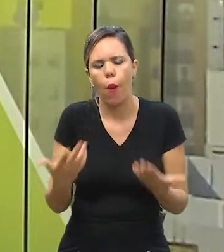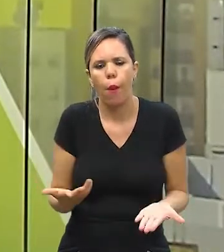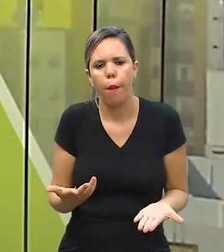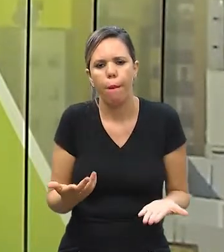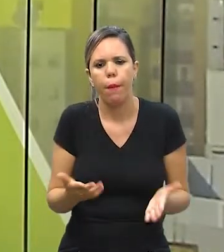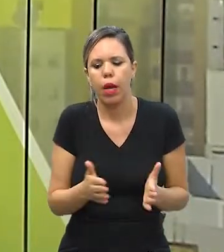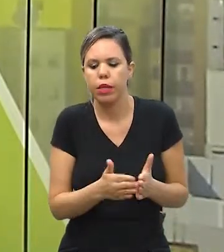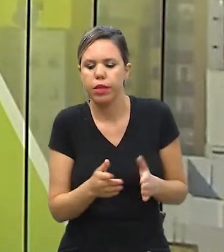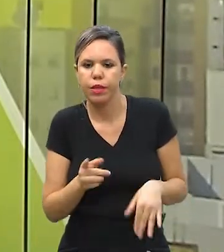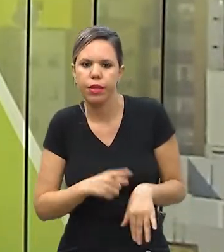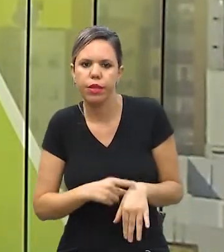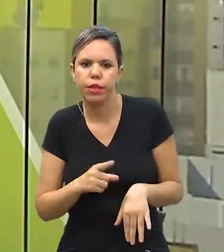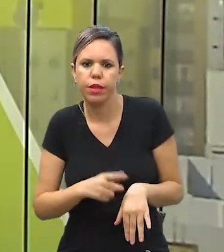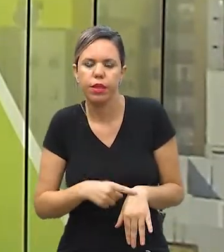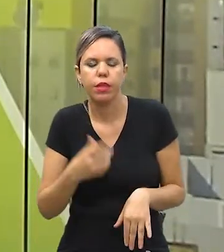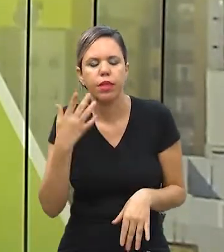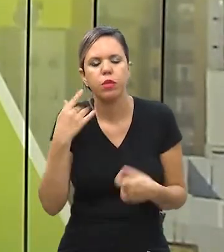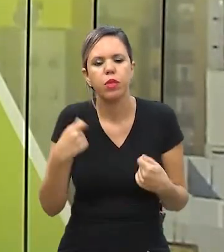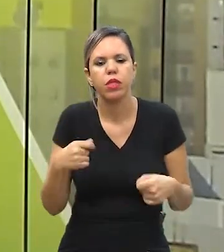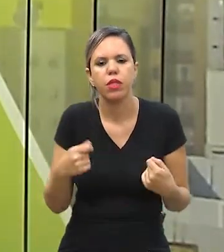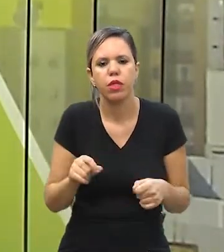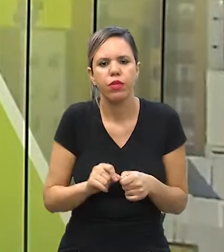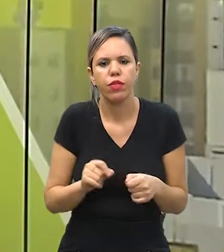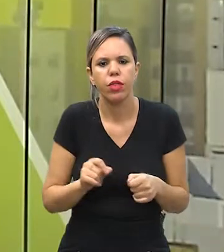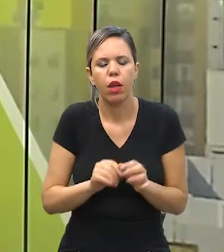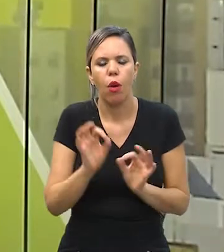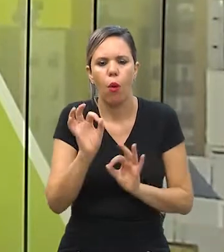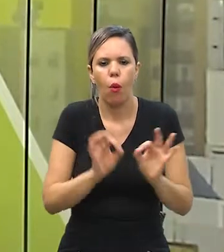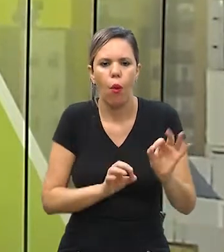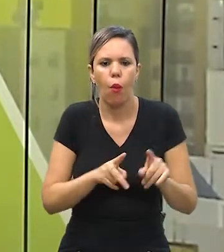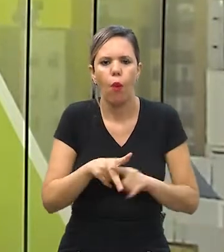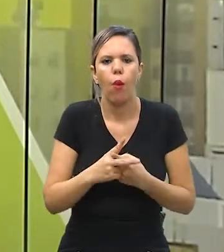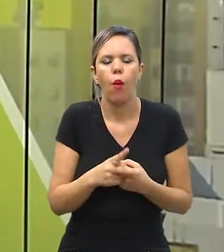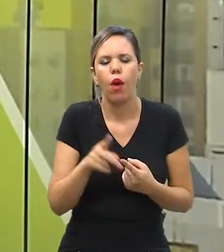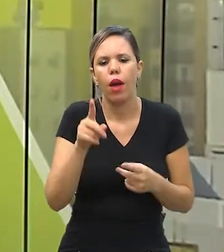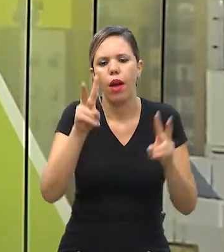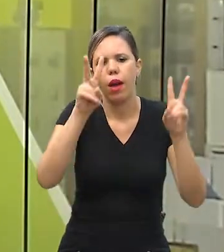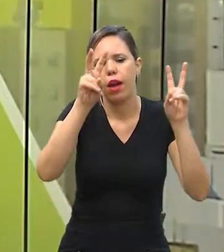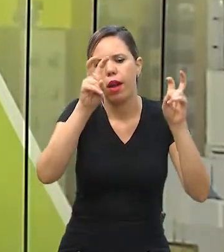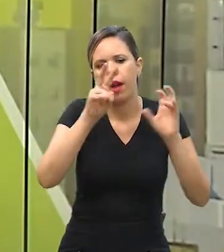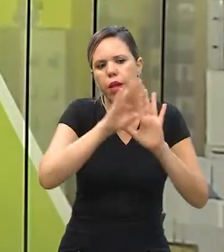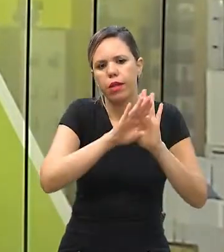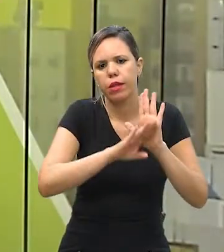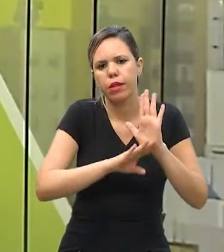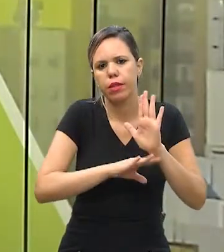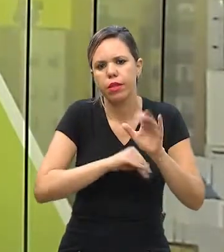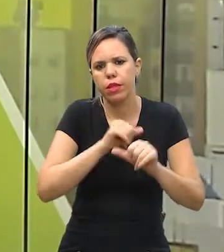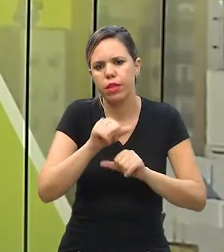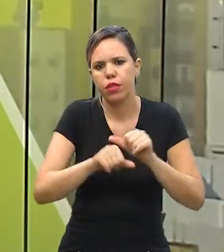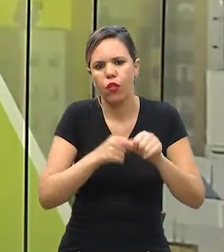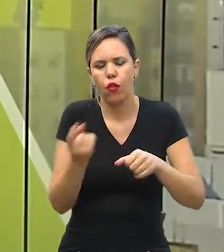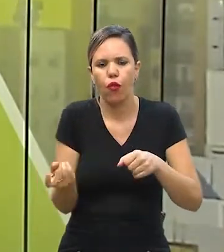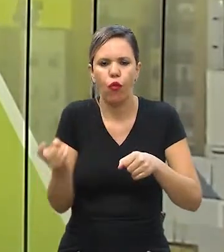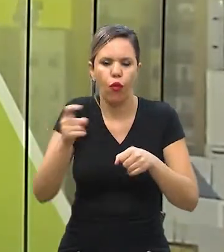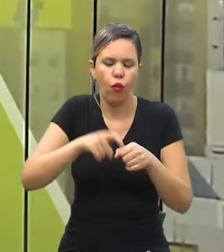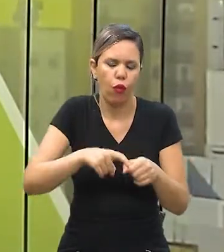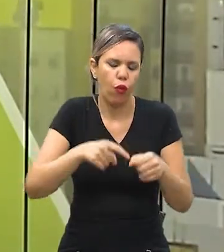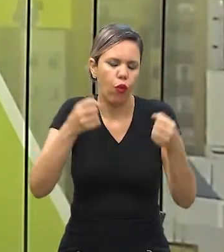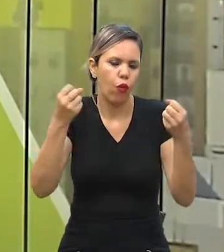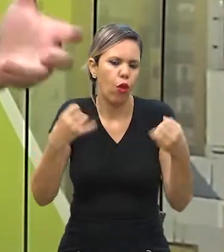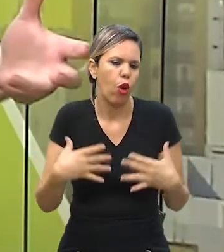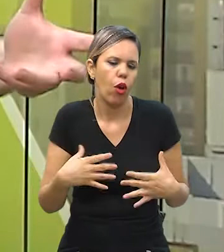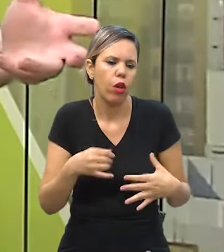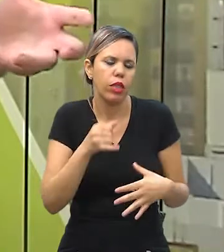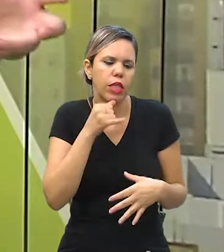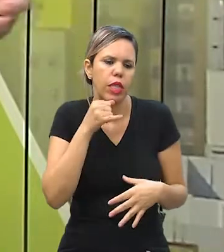curto prazo? O que precisa para ser regularizado? Porque esse assunto, vira e mexe, ele volta à tona, né?